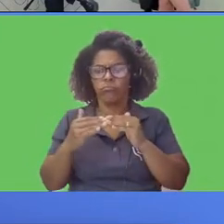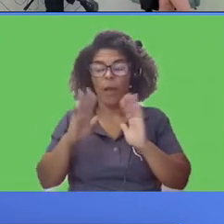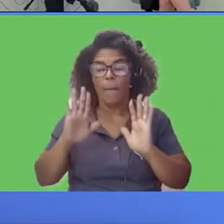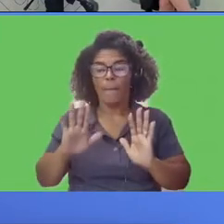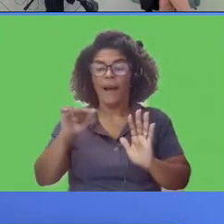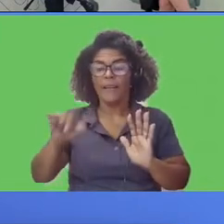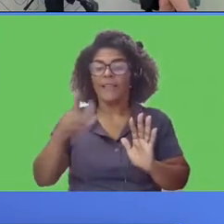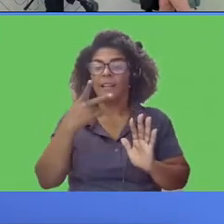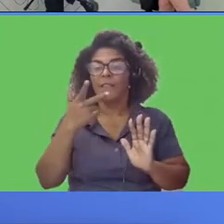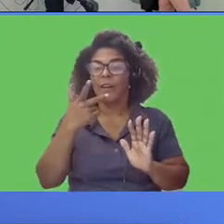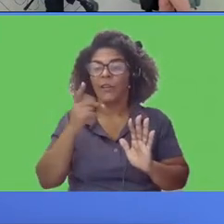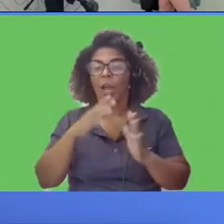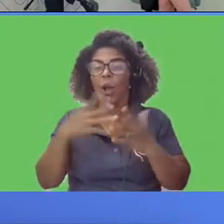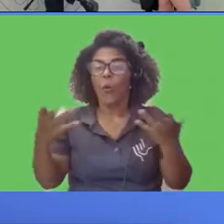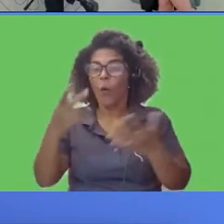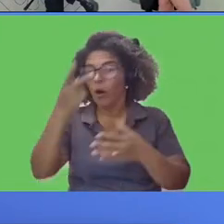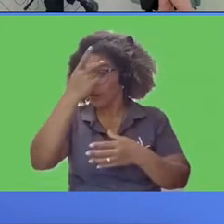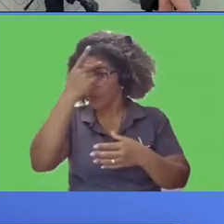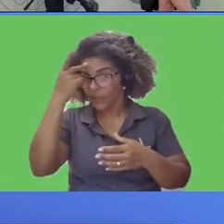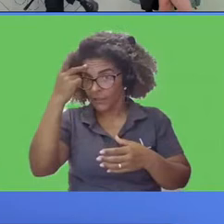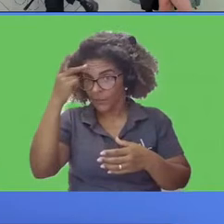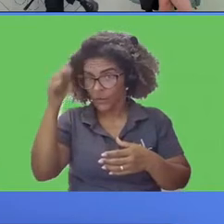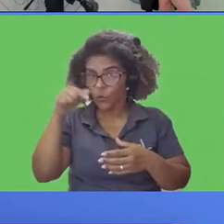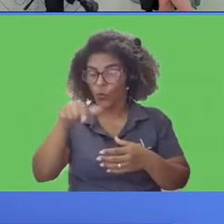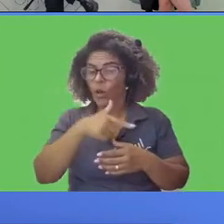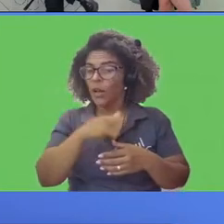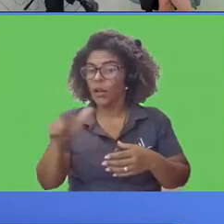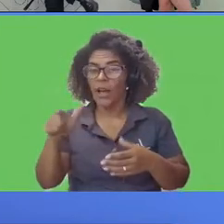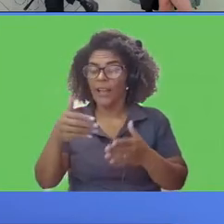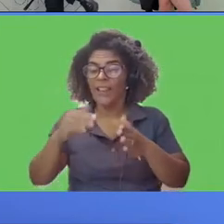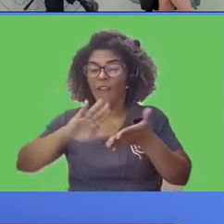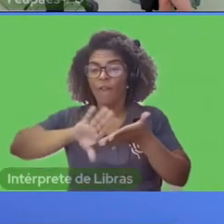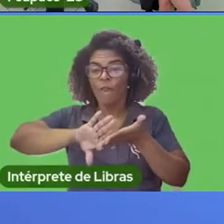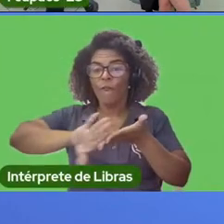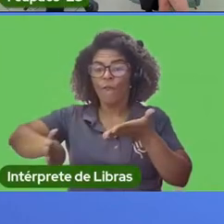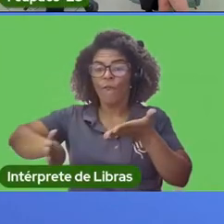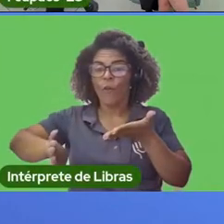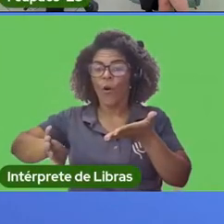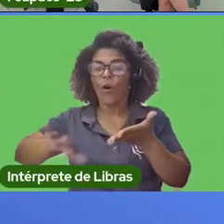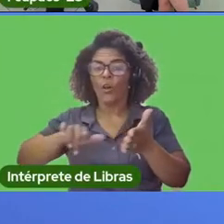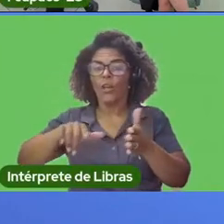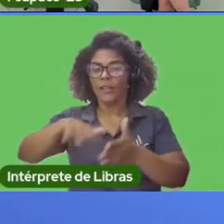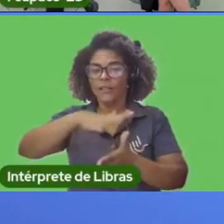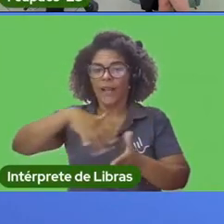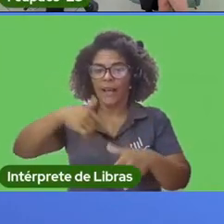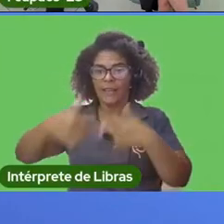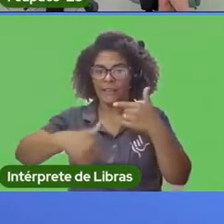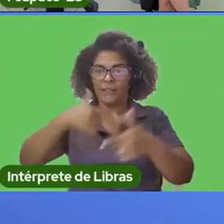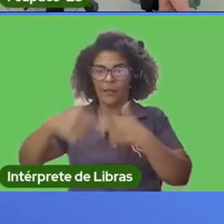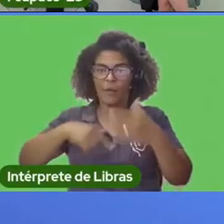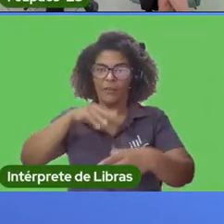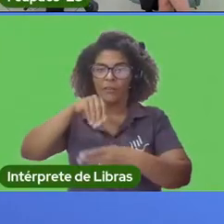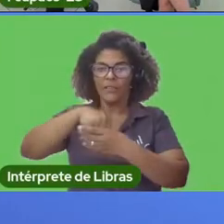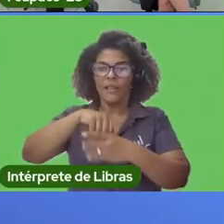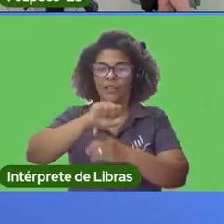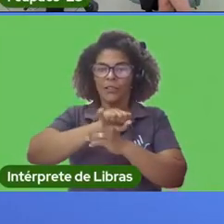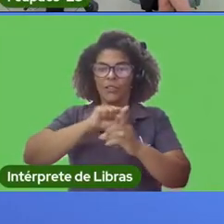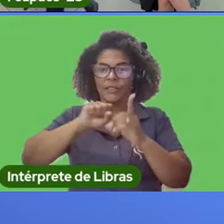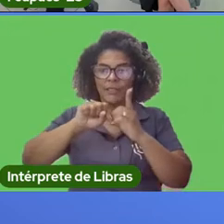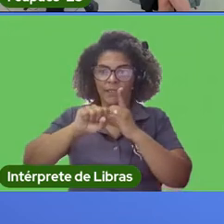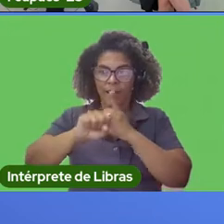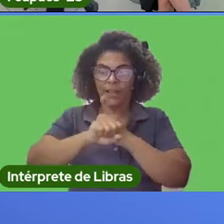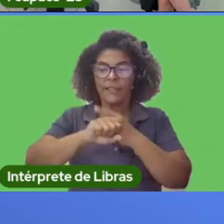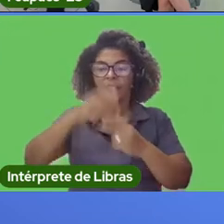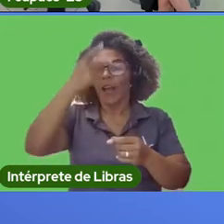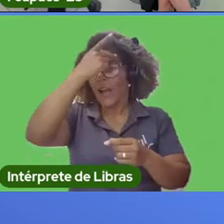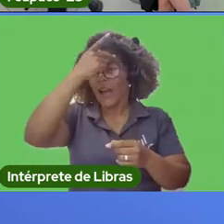parte dessa inscrição privilegiada na sociedade, essa pessoa acaba vivendo